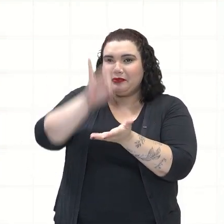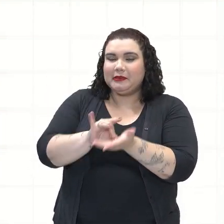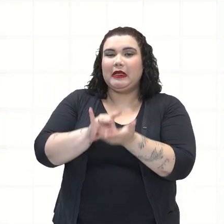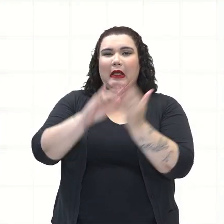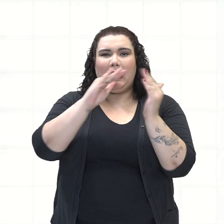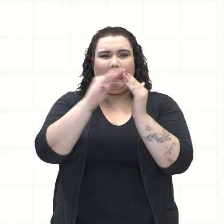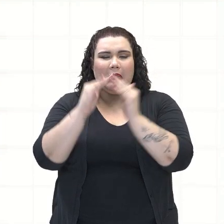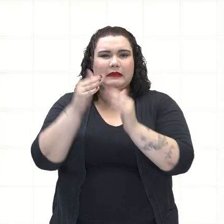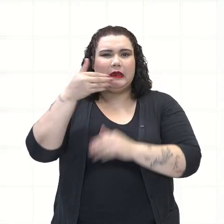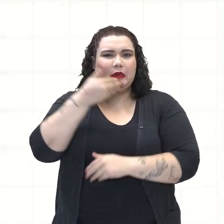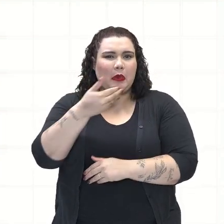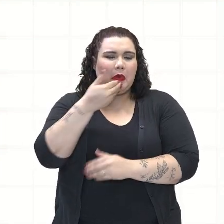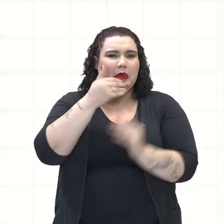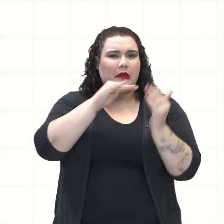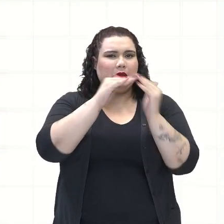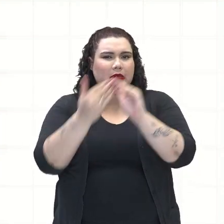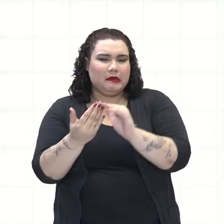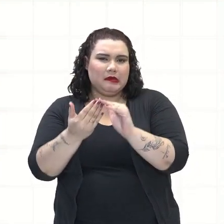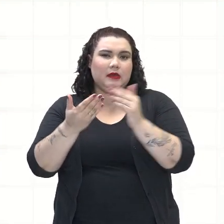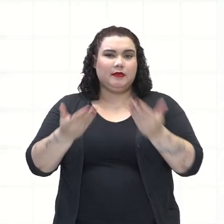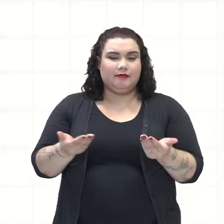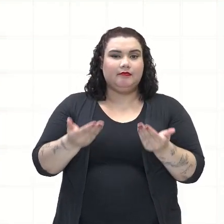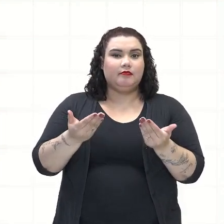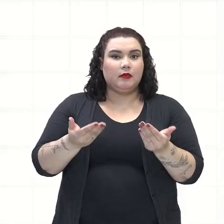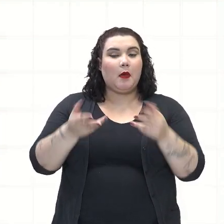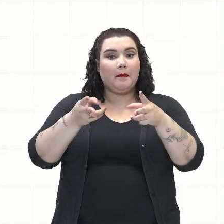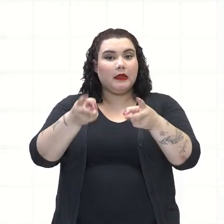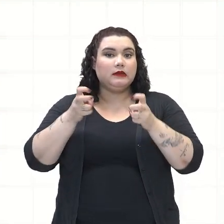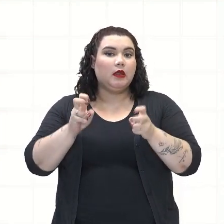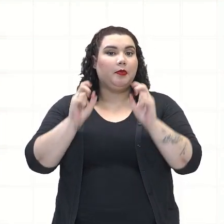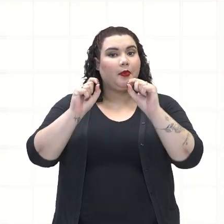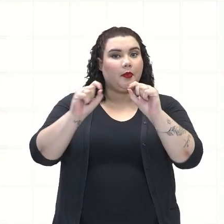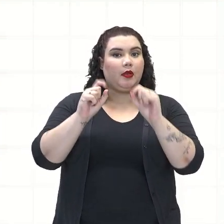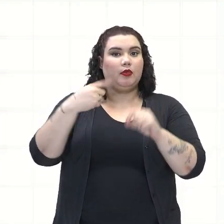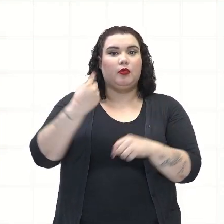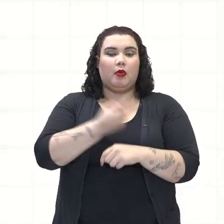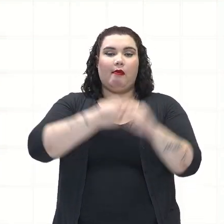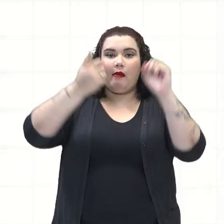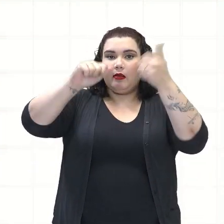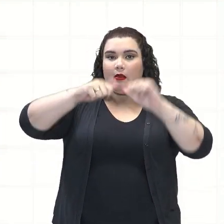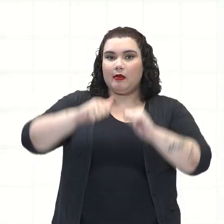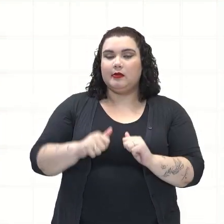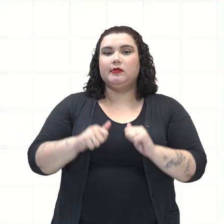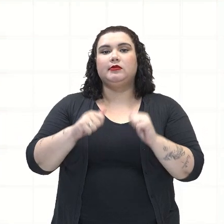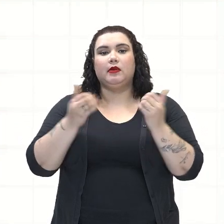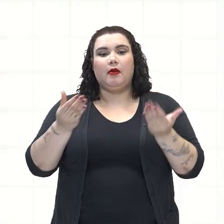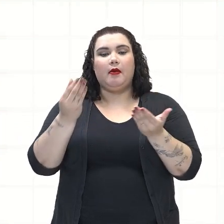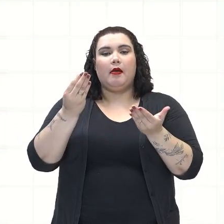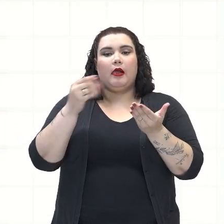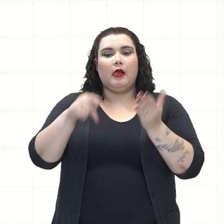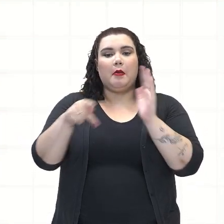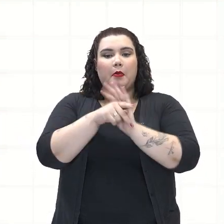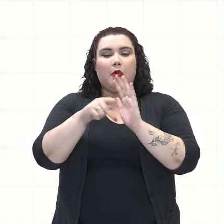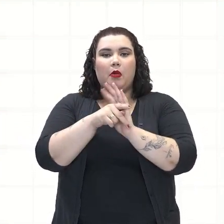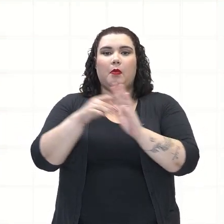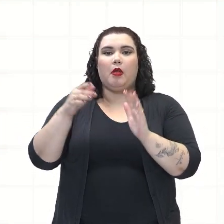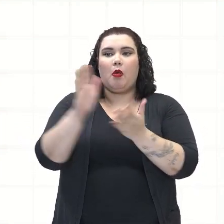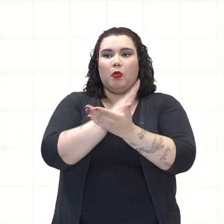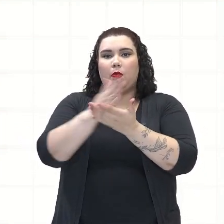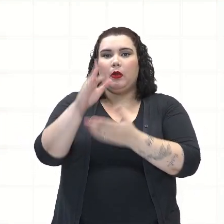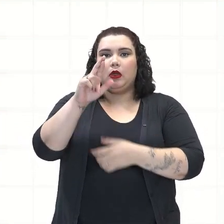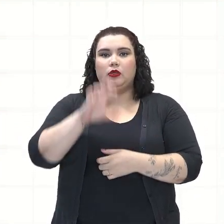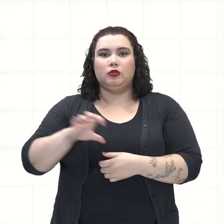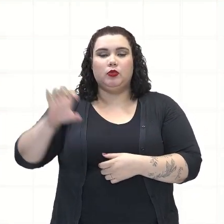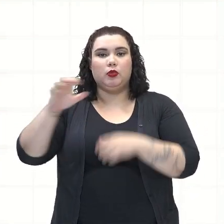mínima, certo? E isso fica muito evidente quando a gente analisa ali a favelização de algumas regiões do